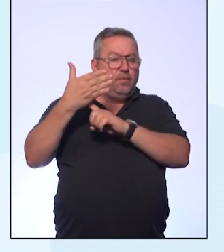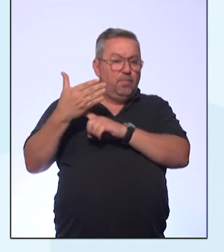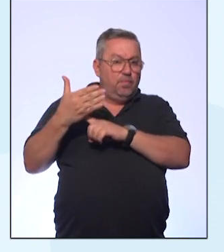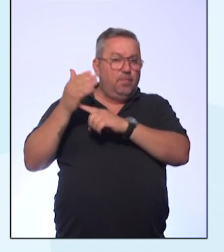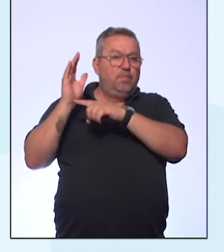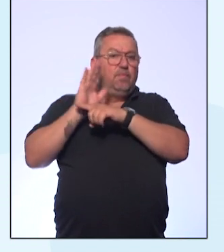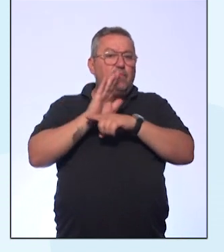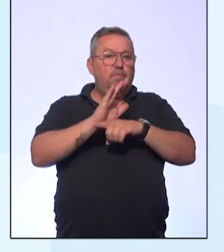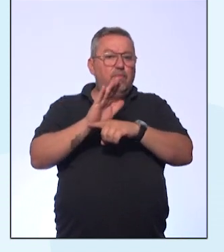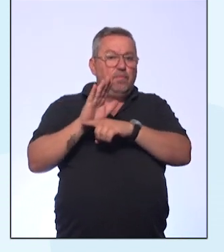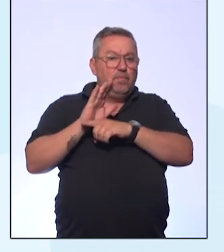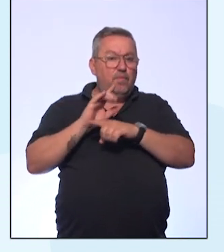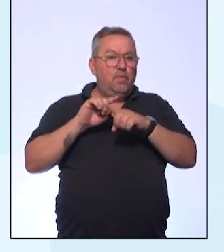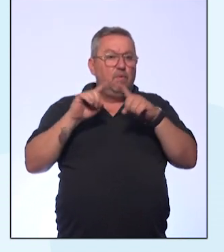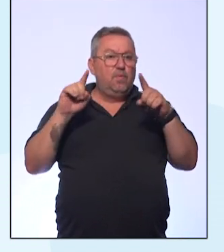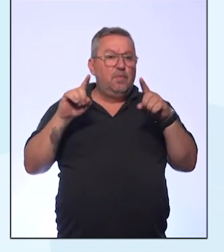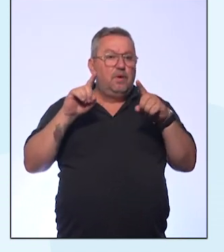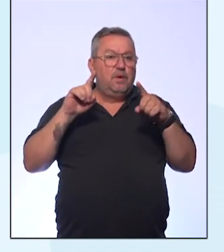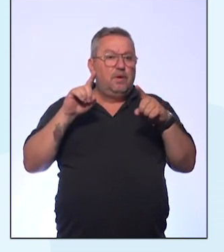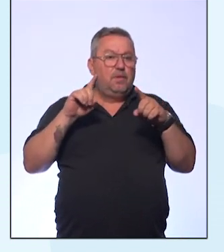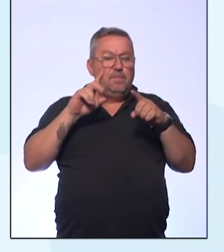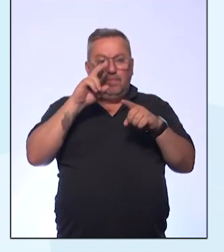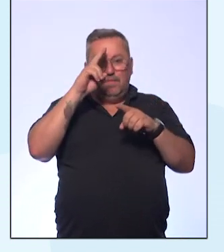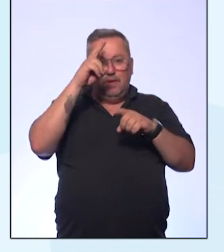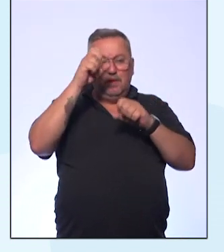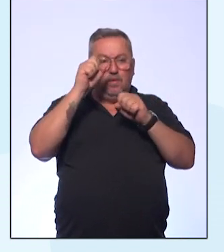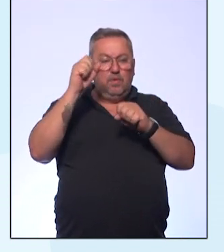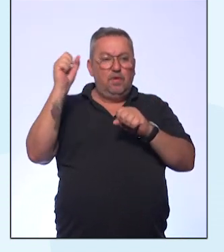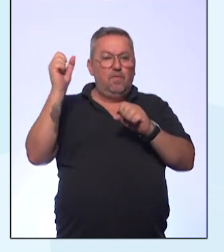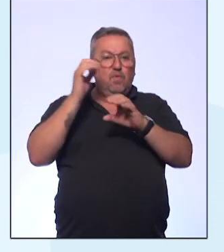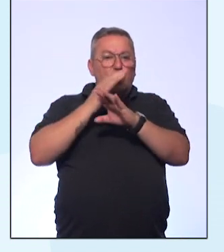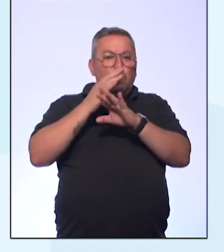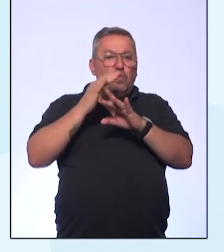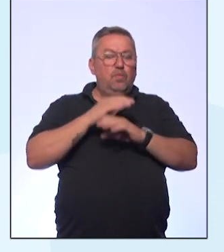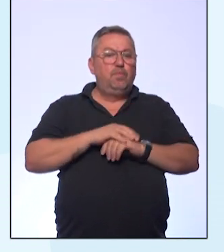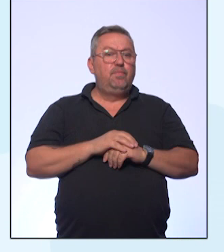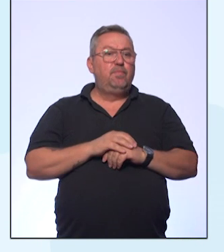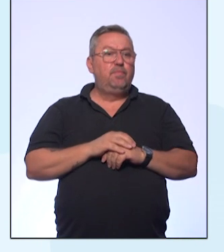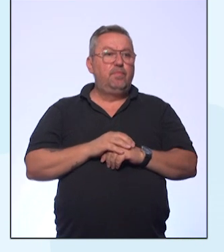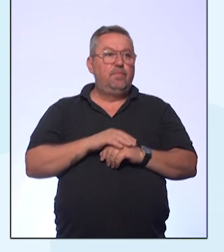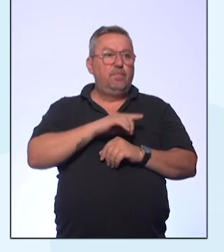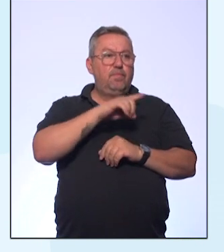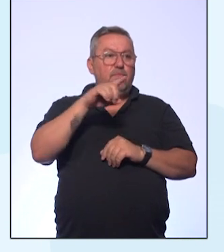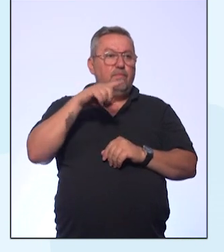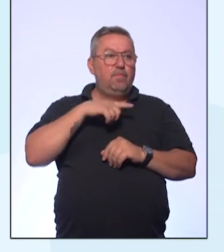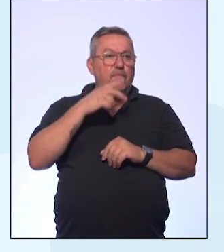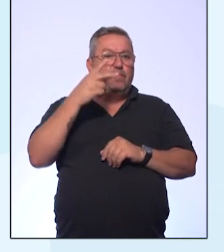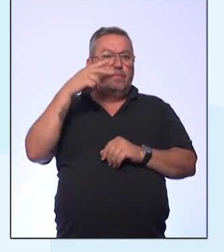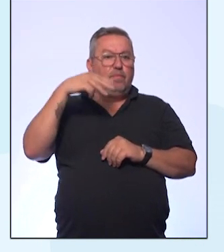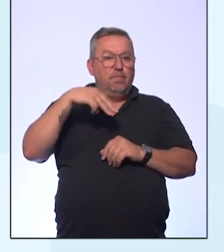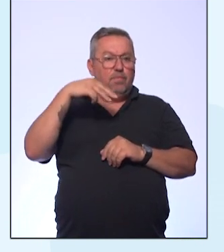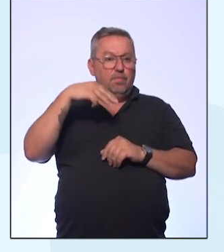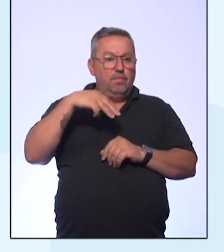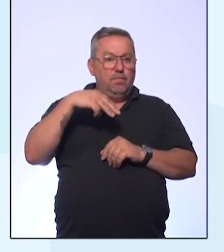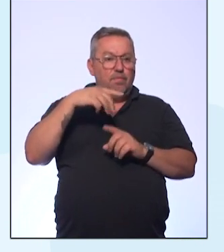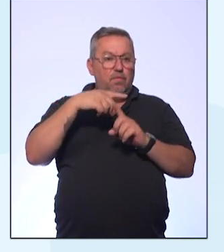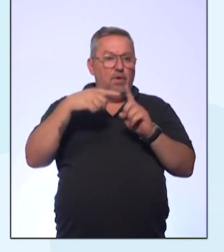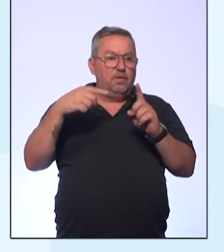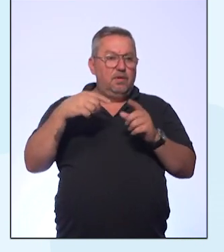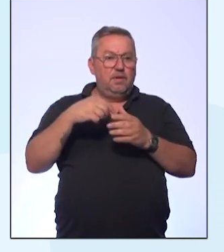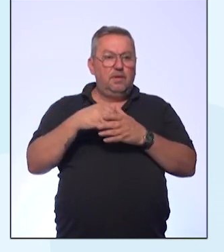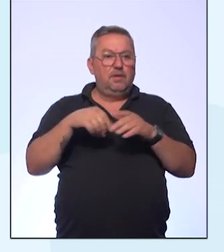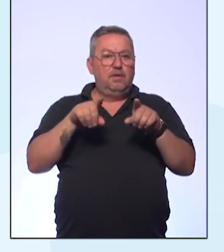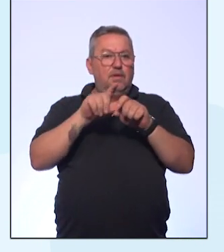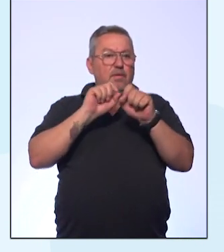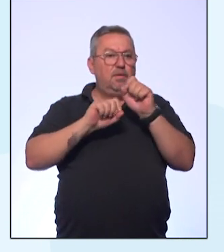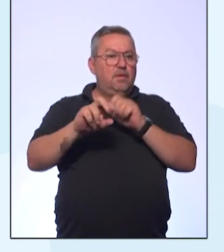avanço tecnológico contribuiu para a intensificação desse fluxo? Vocês vão ter 2 minutos e meio